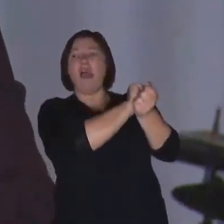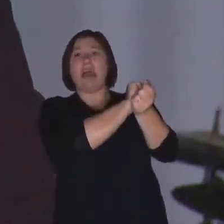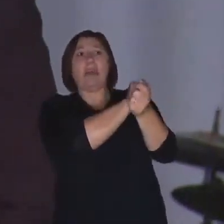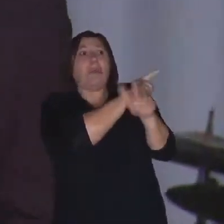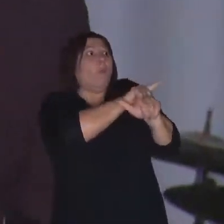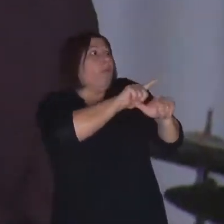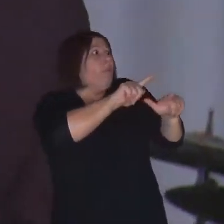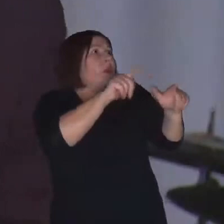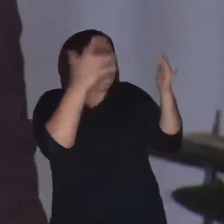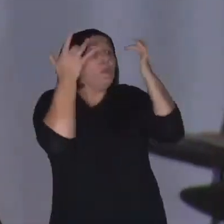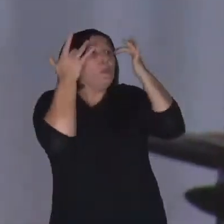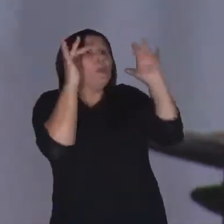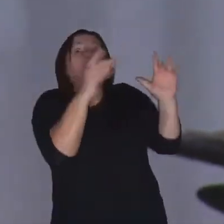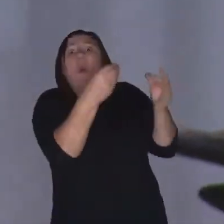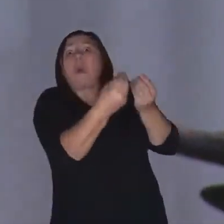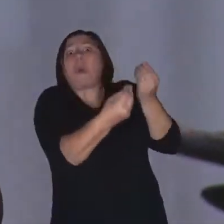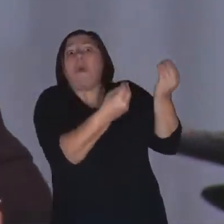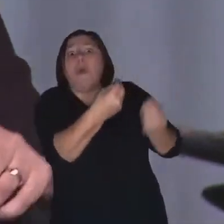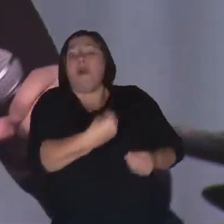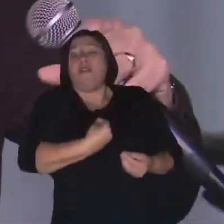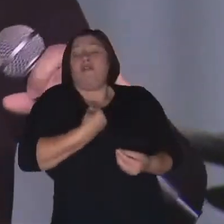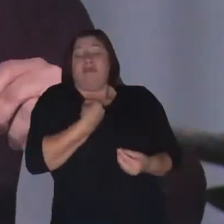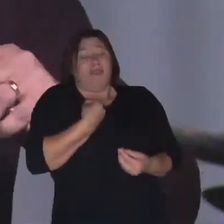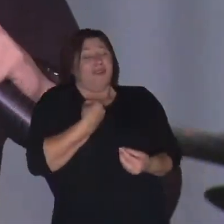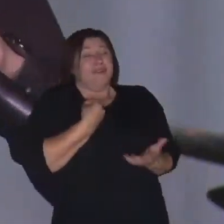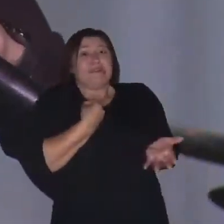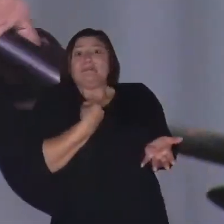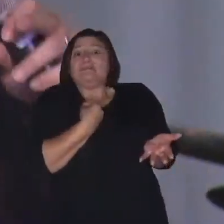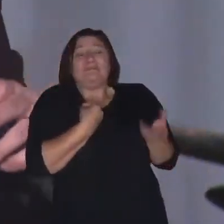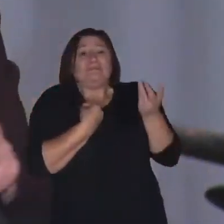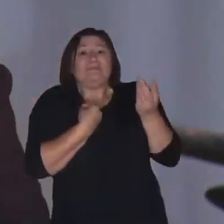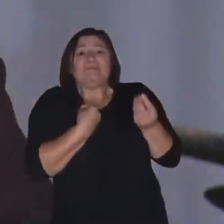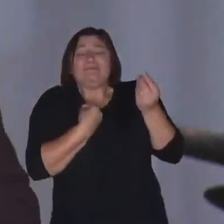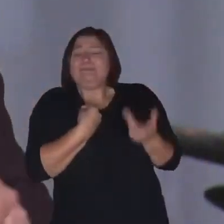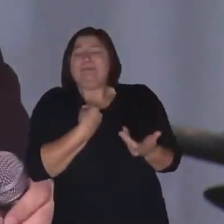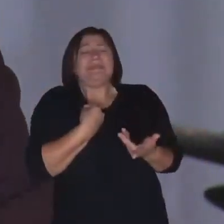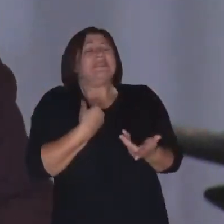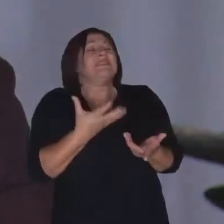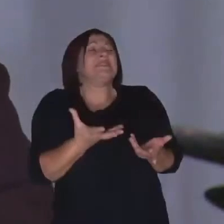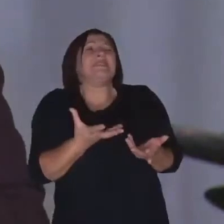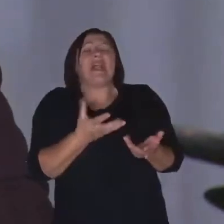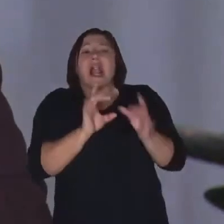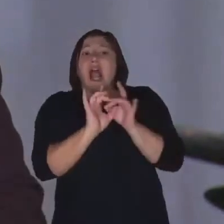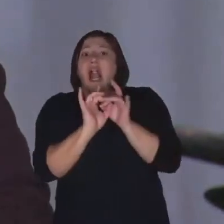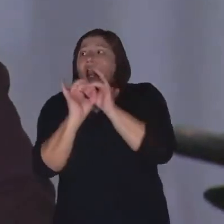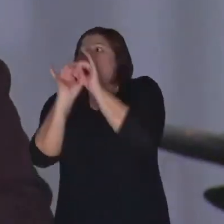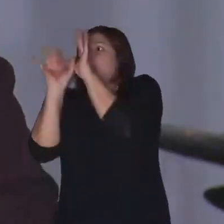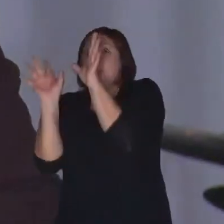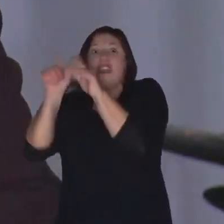De pessoas livres que eram em seu país, agora se tornariam escravos, ou algo parecido lá na Babilônia.